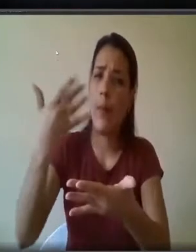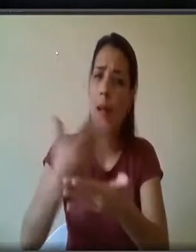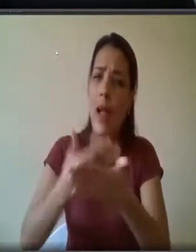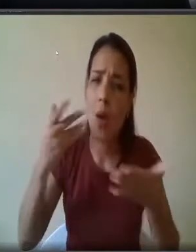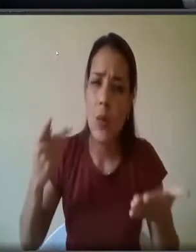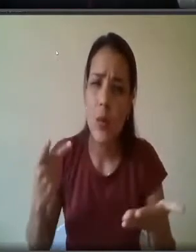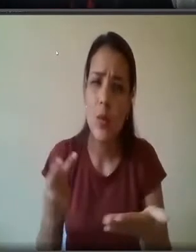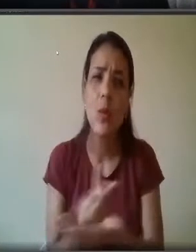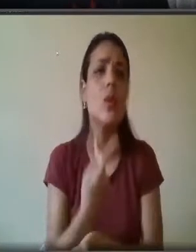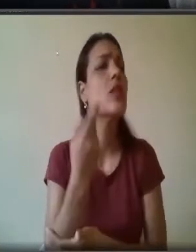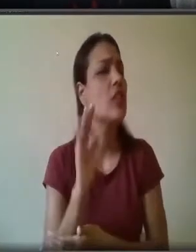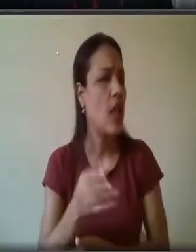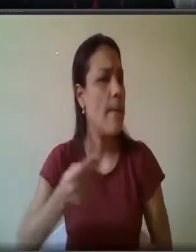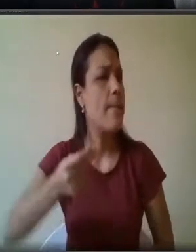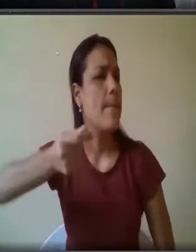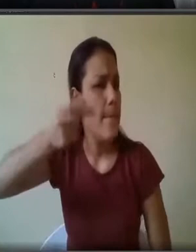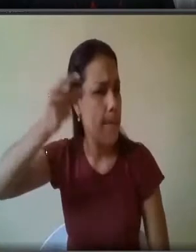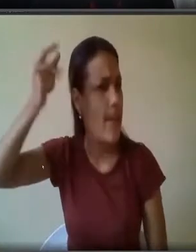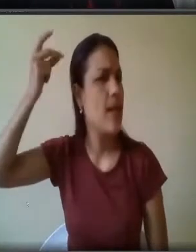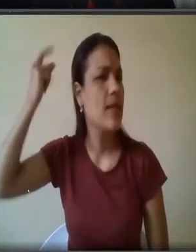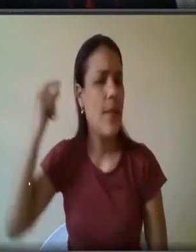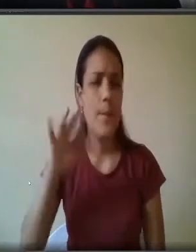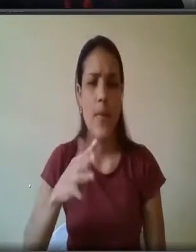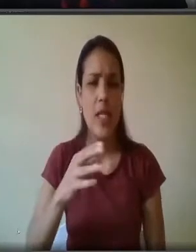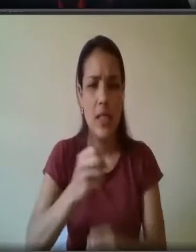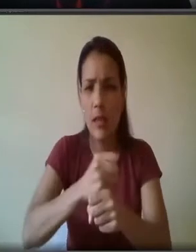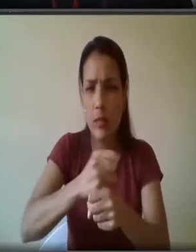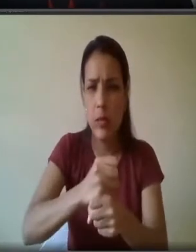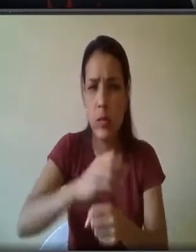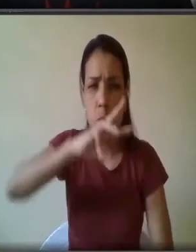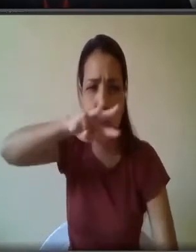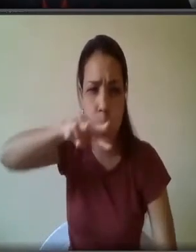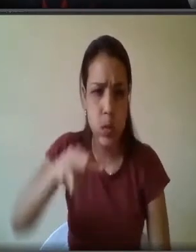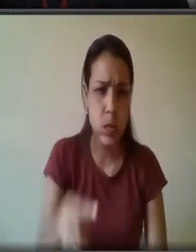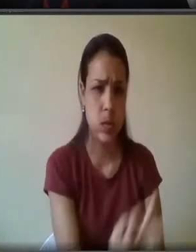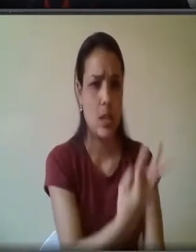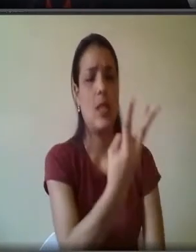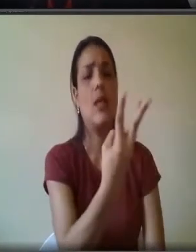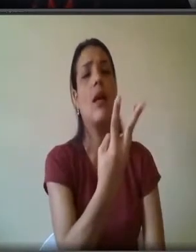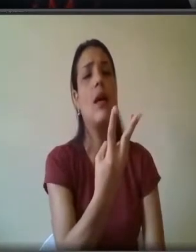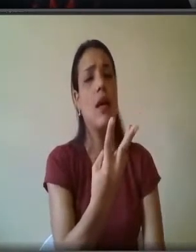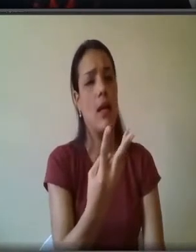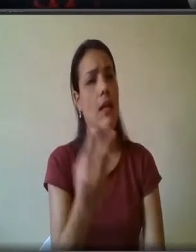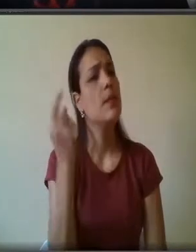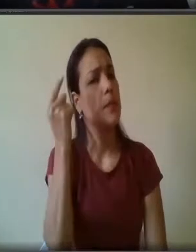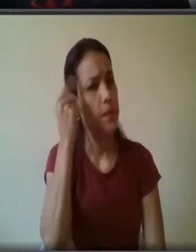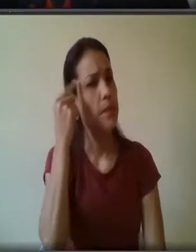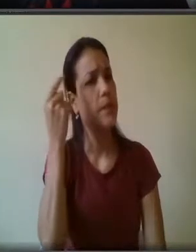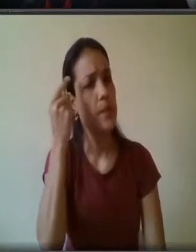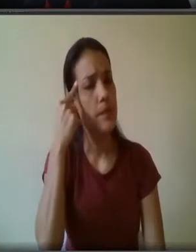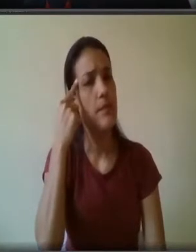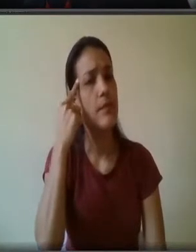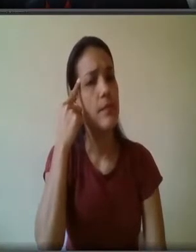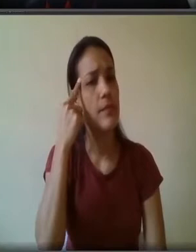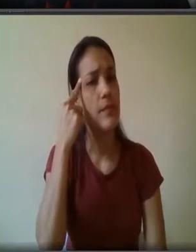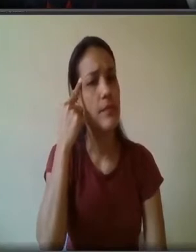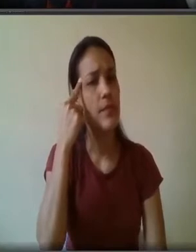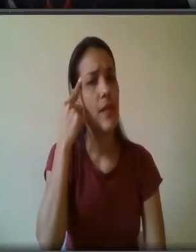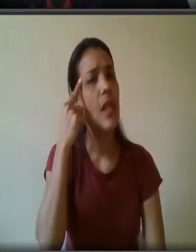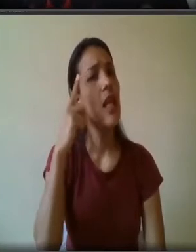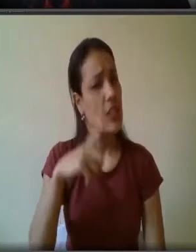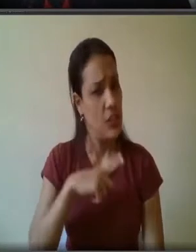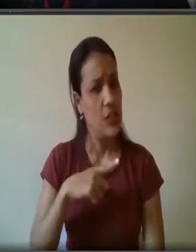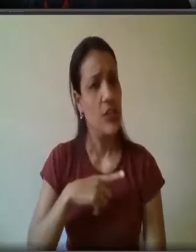3 milhões de anos, aproximadamente, você imagina que nós temos aí início de vida,